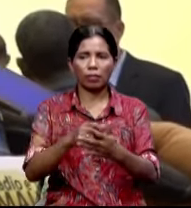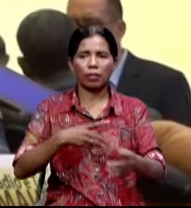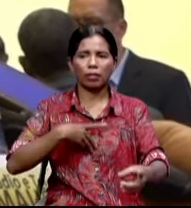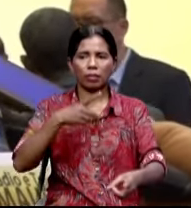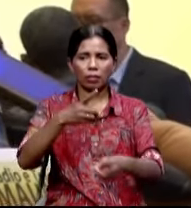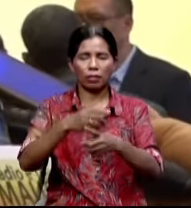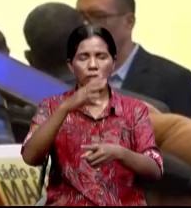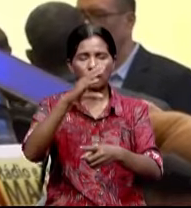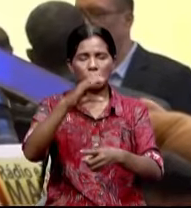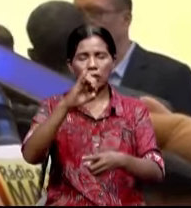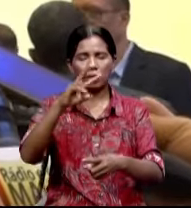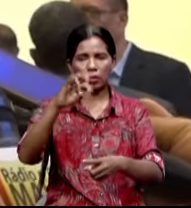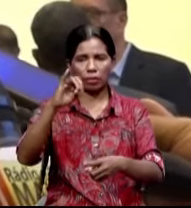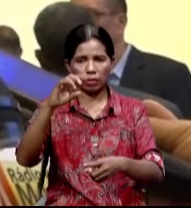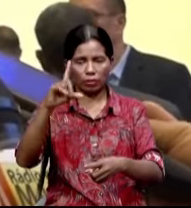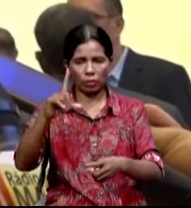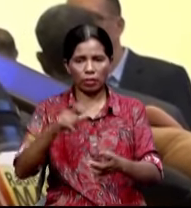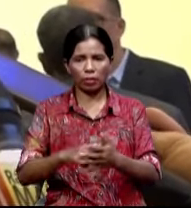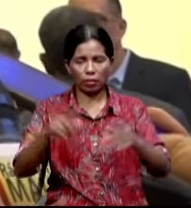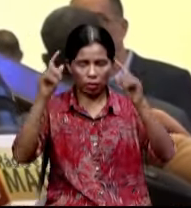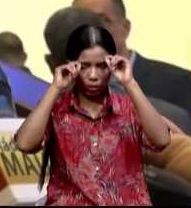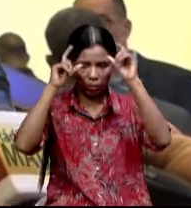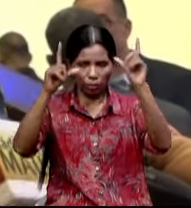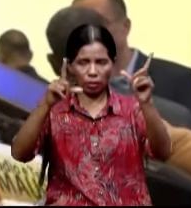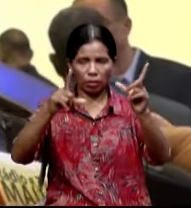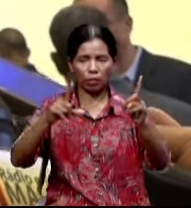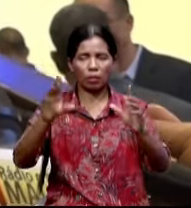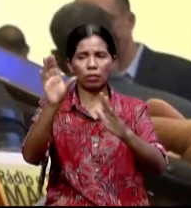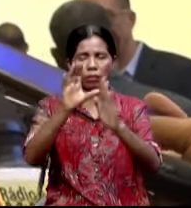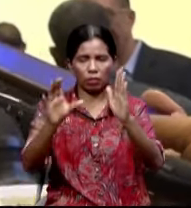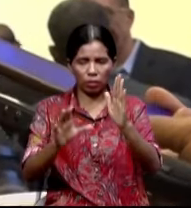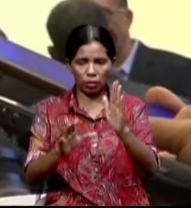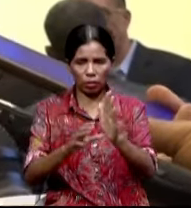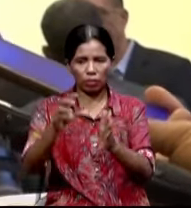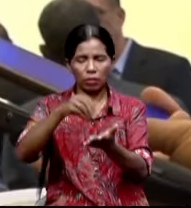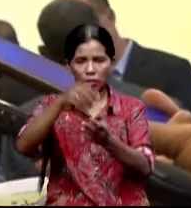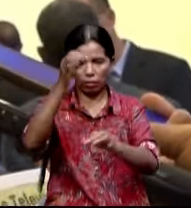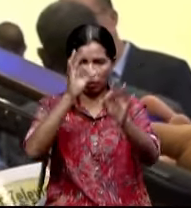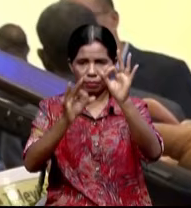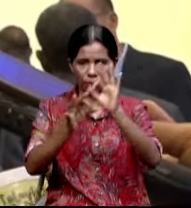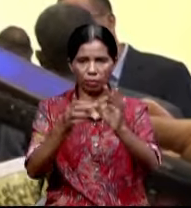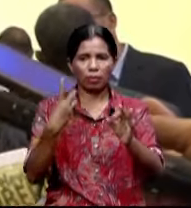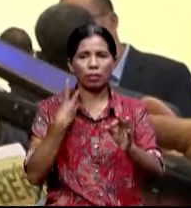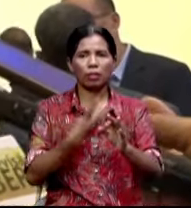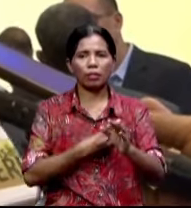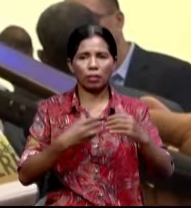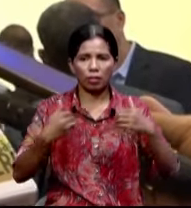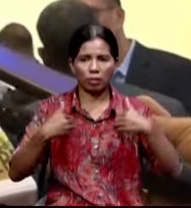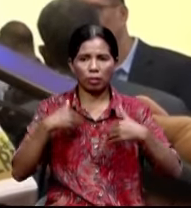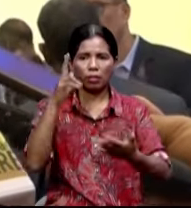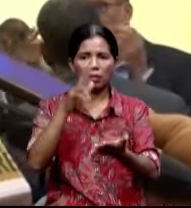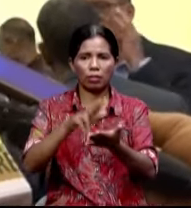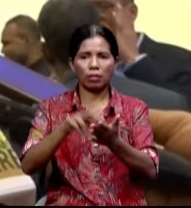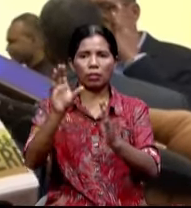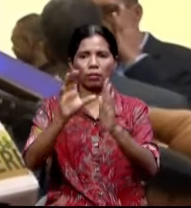direito civil no político Timor Leste além de constituição garante e temos ratifica uma